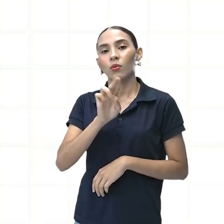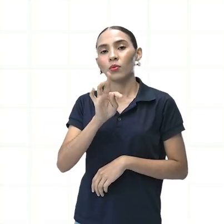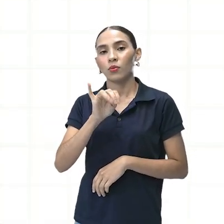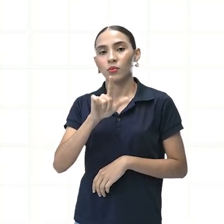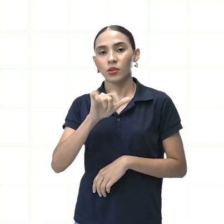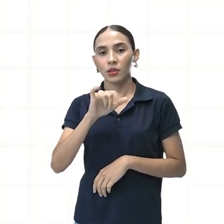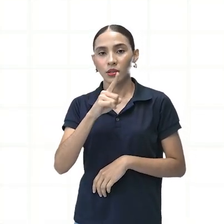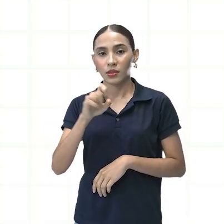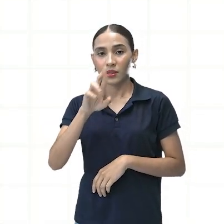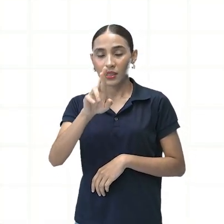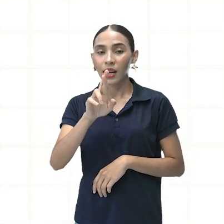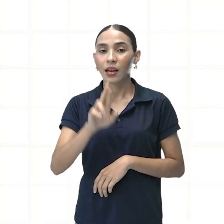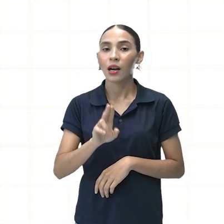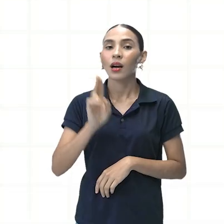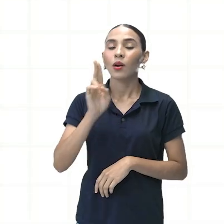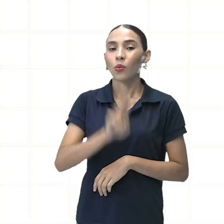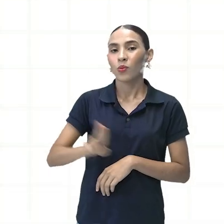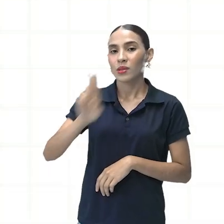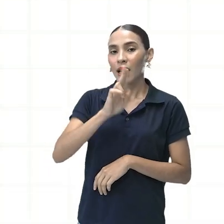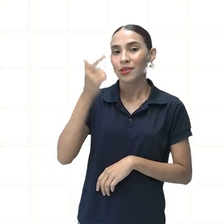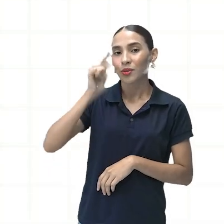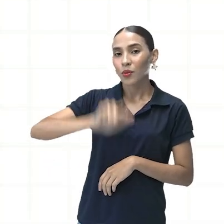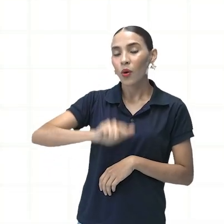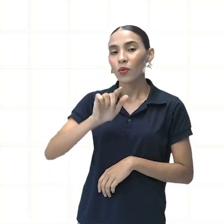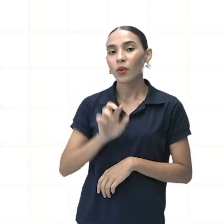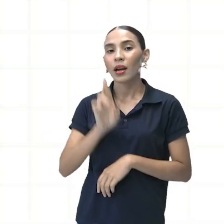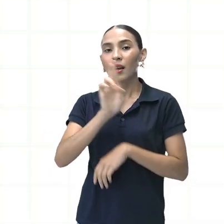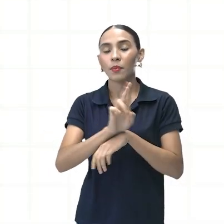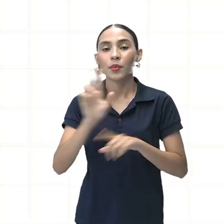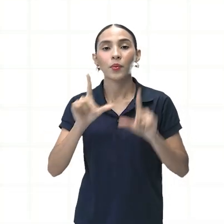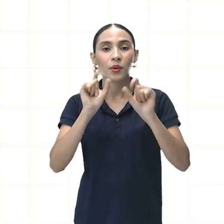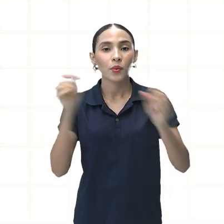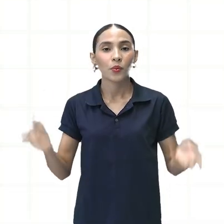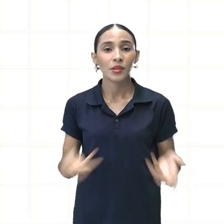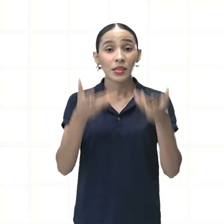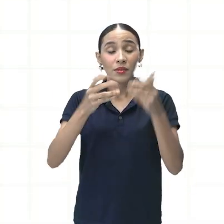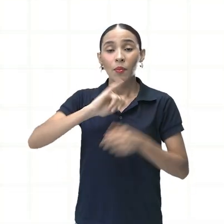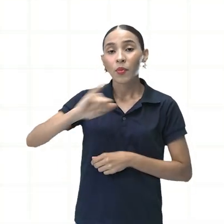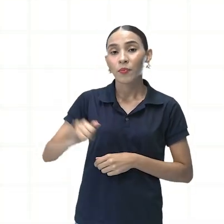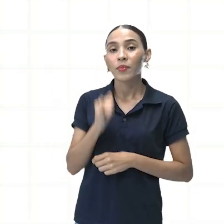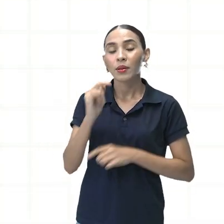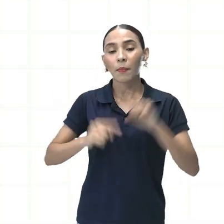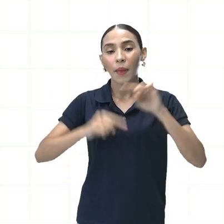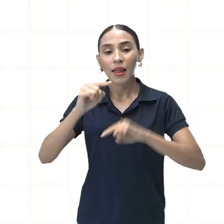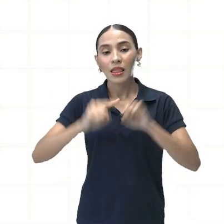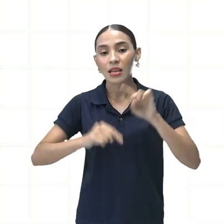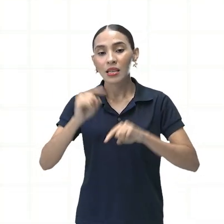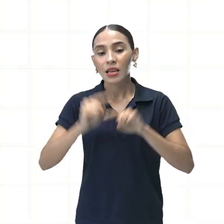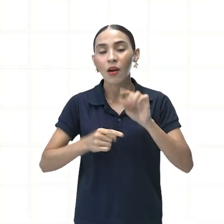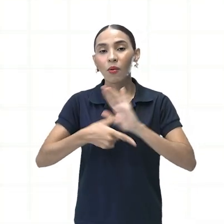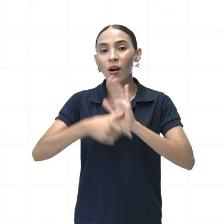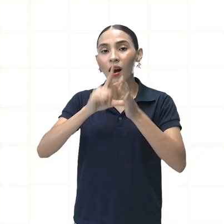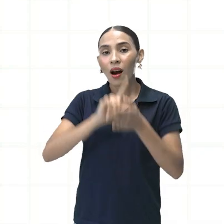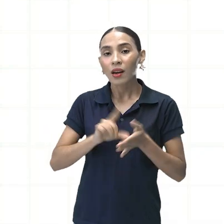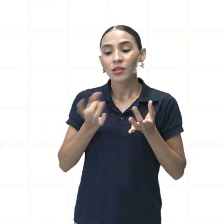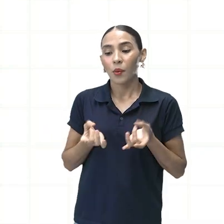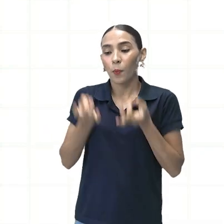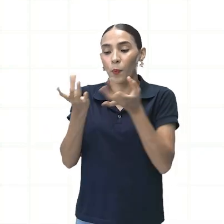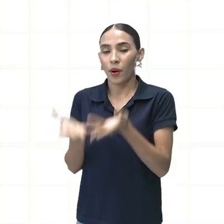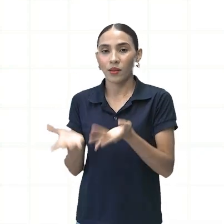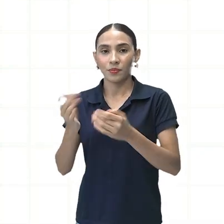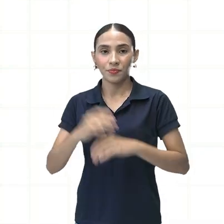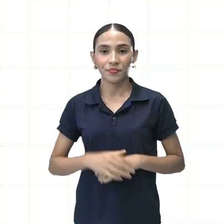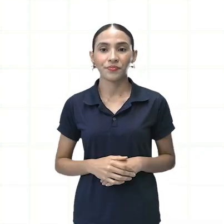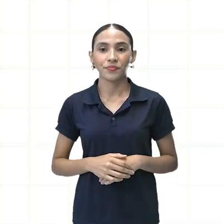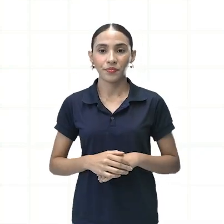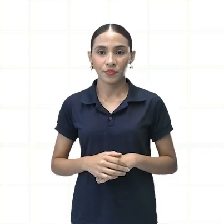nosso quinto R, representa o incentivo ao aproveitamento de materiais antes de